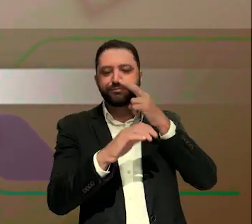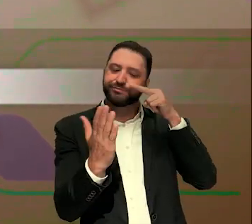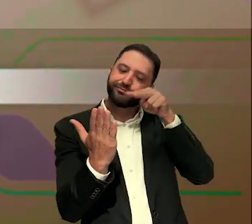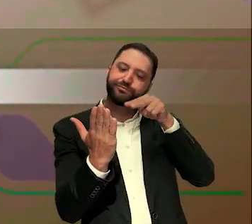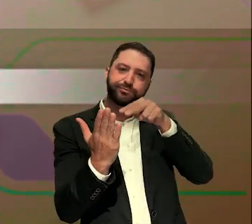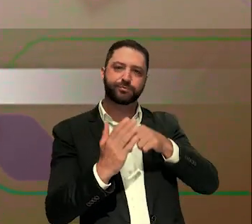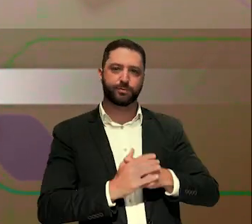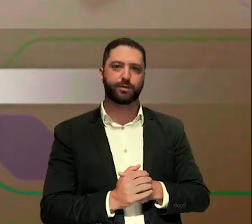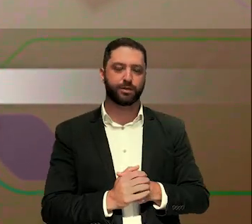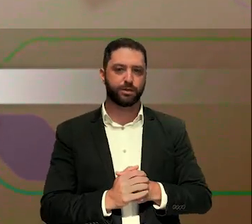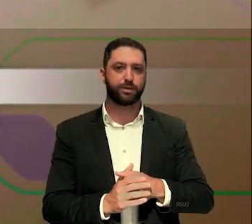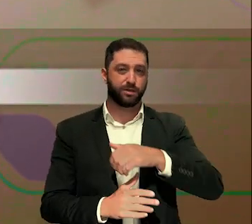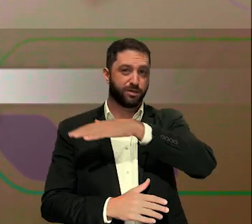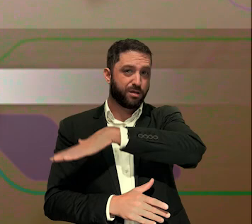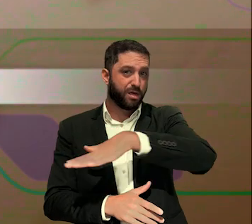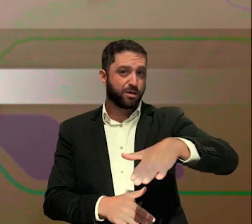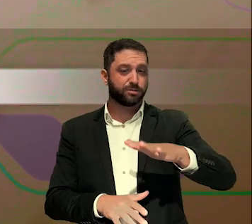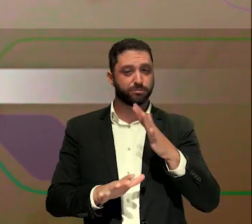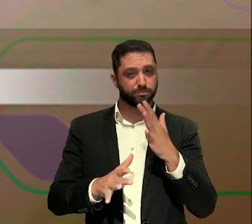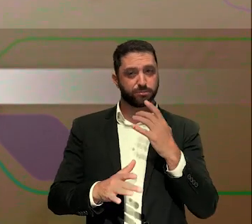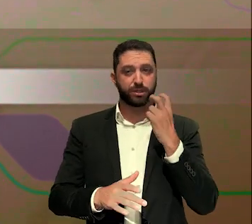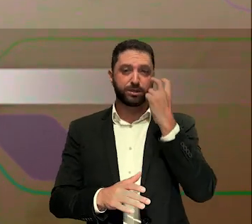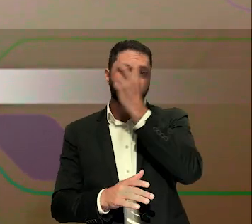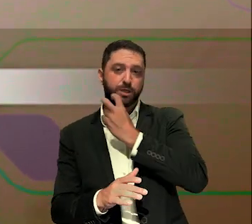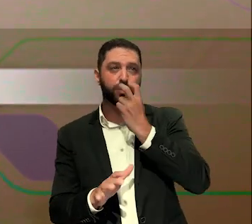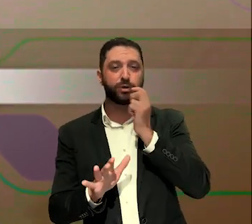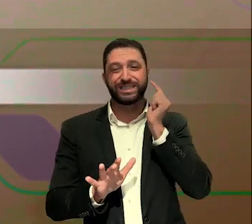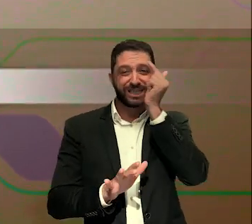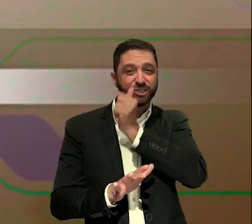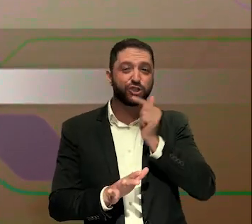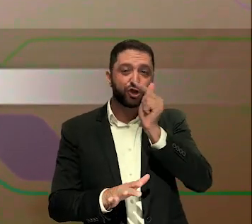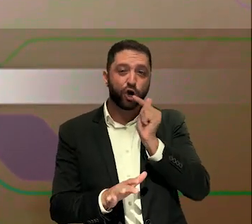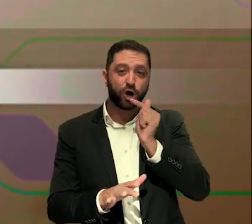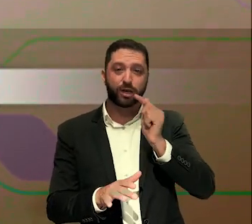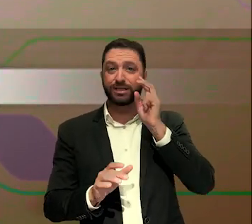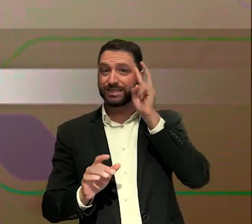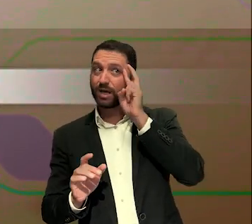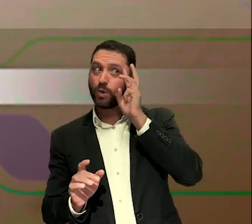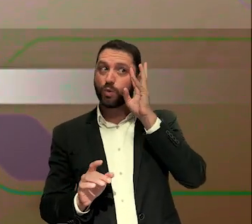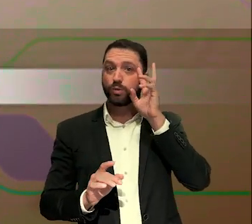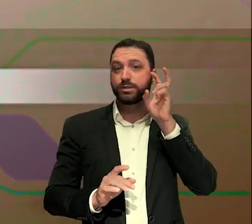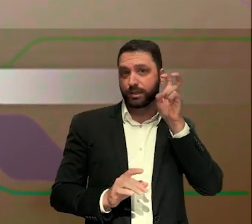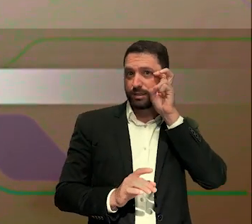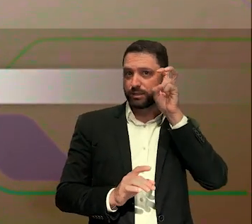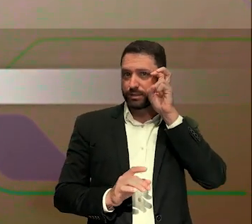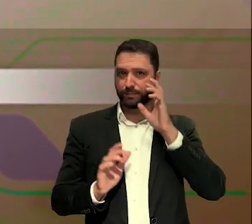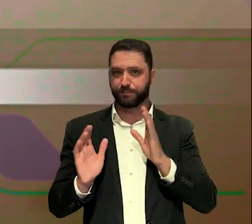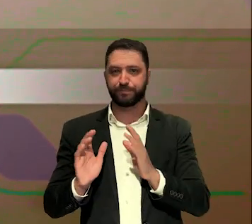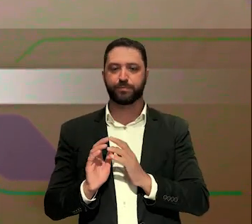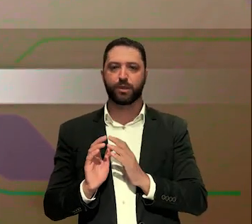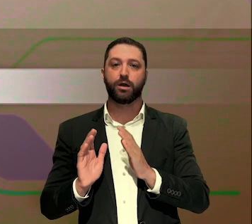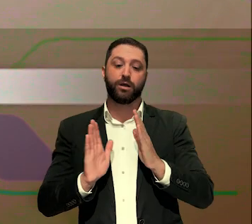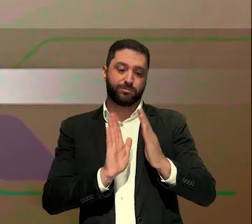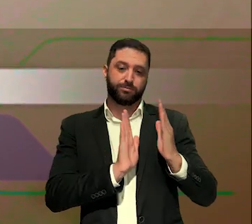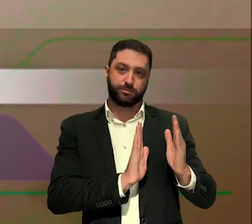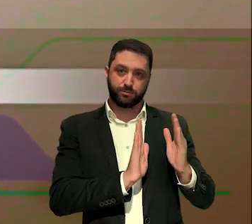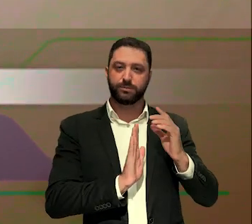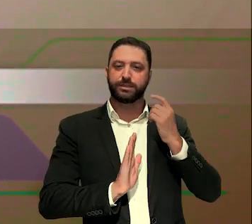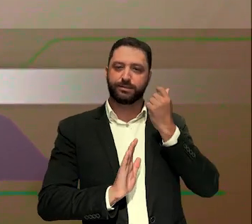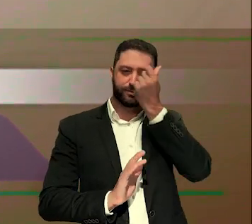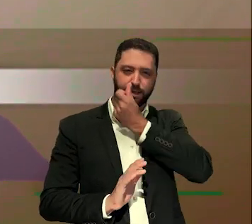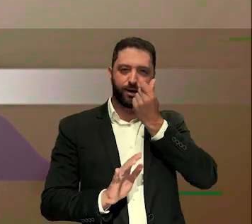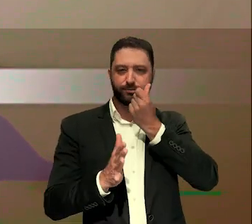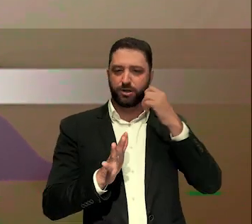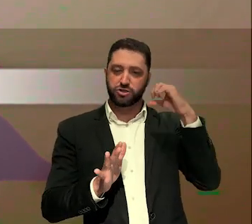pela internet. As crianças passam, em média, de 5 a 7 horas de segunda a quinta-feira no celular e